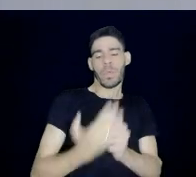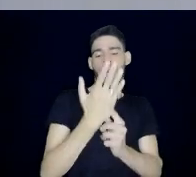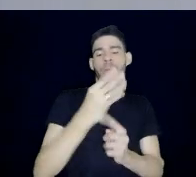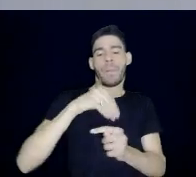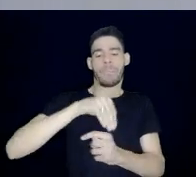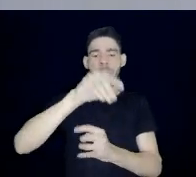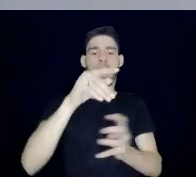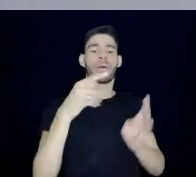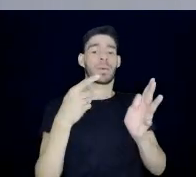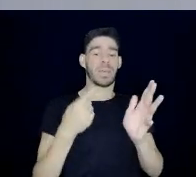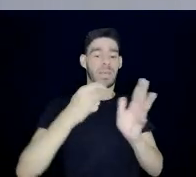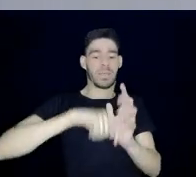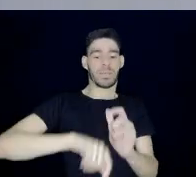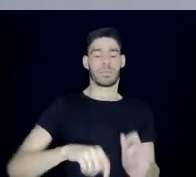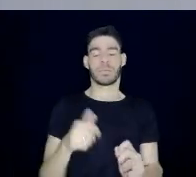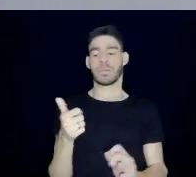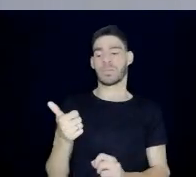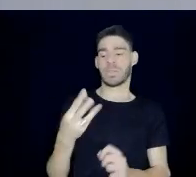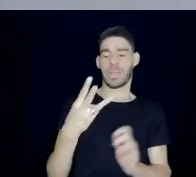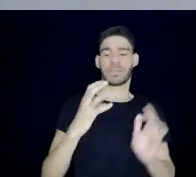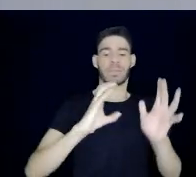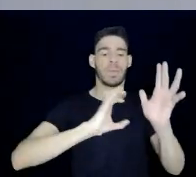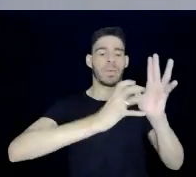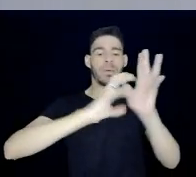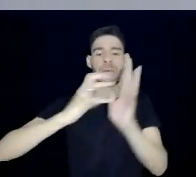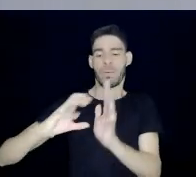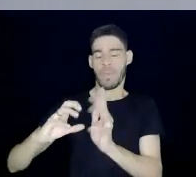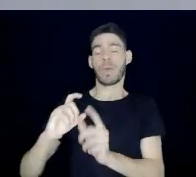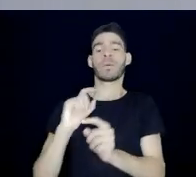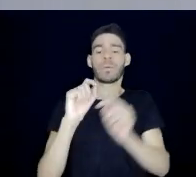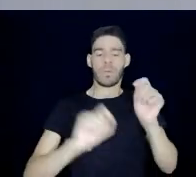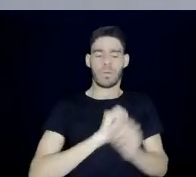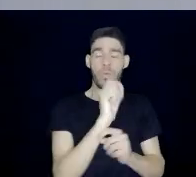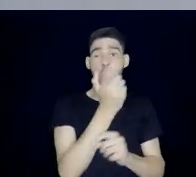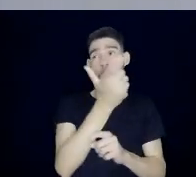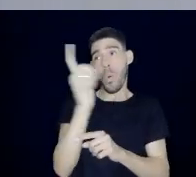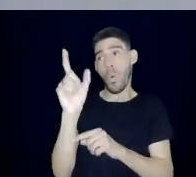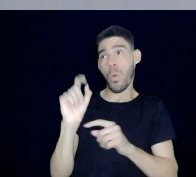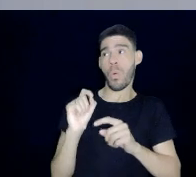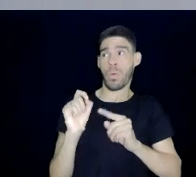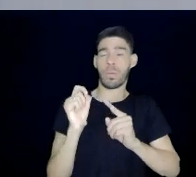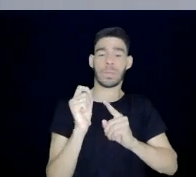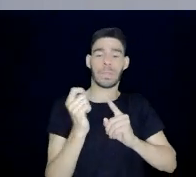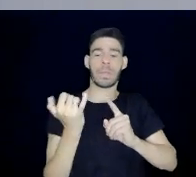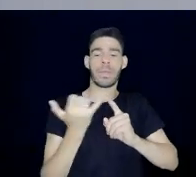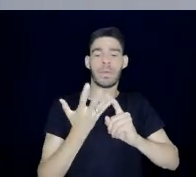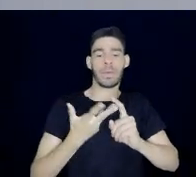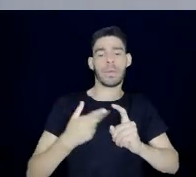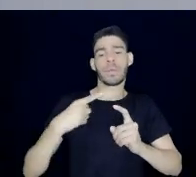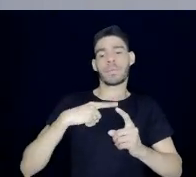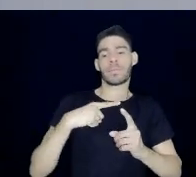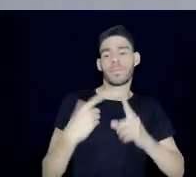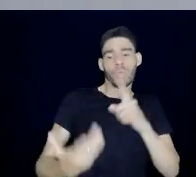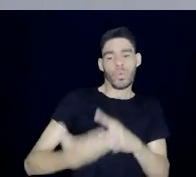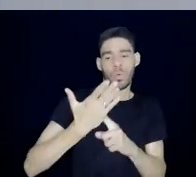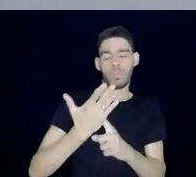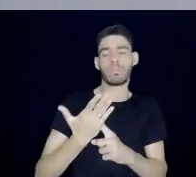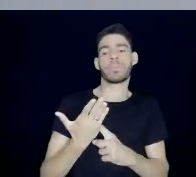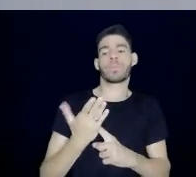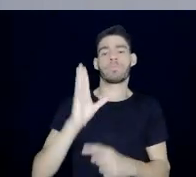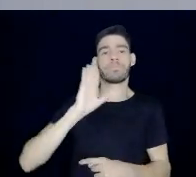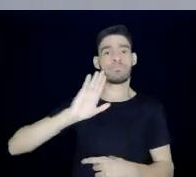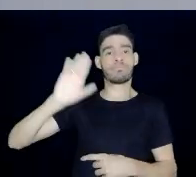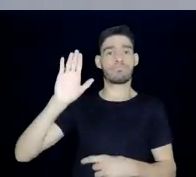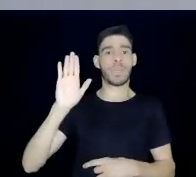foi assinado por cerca de 13 partidos, em que, dentre outras coisas, havia ali o compromisso com